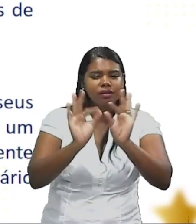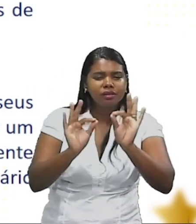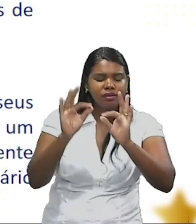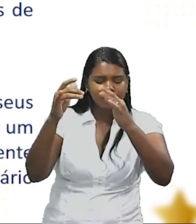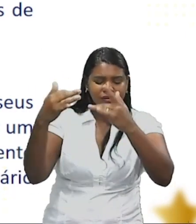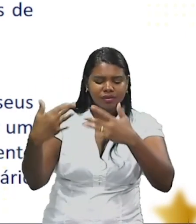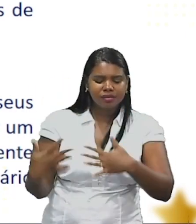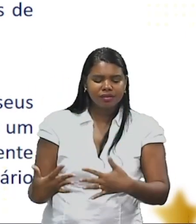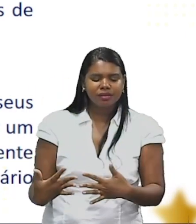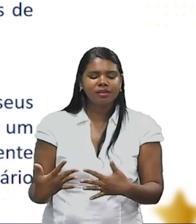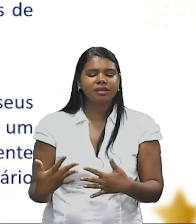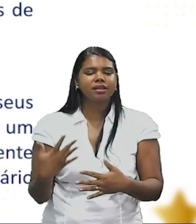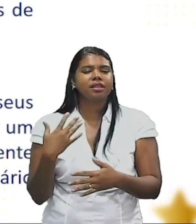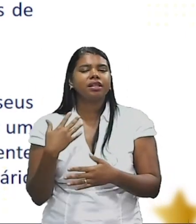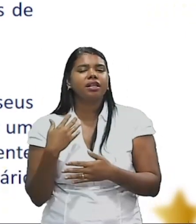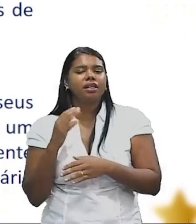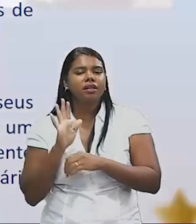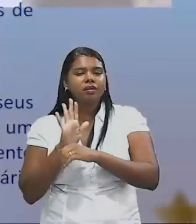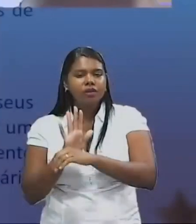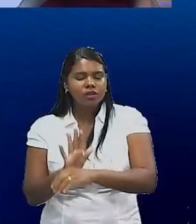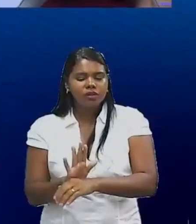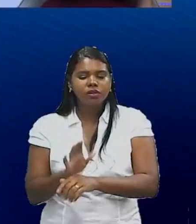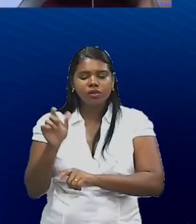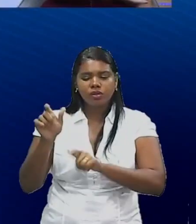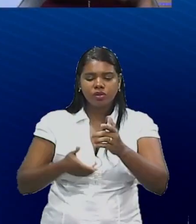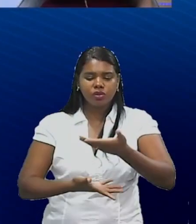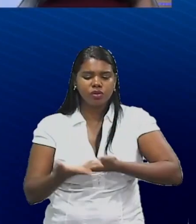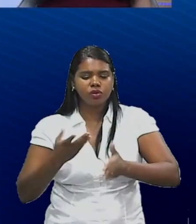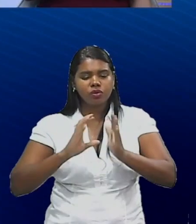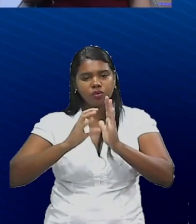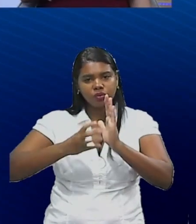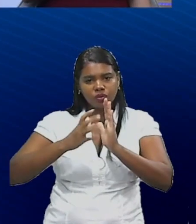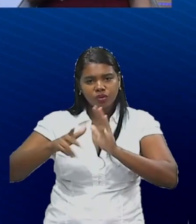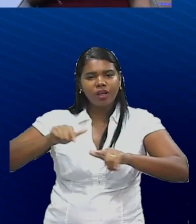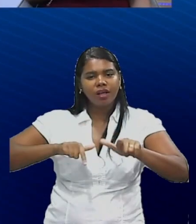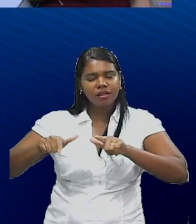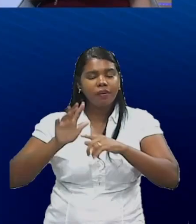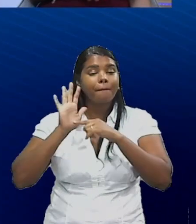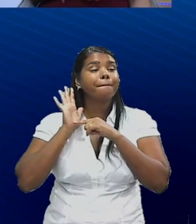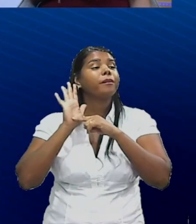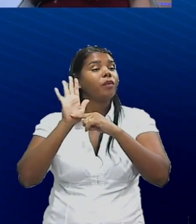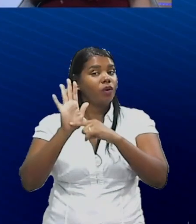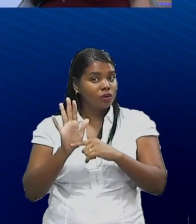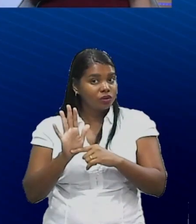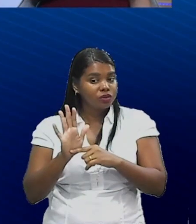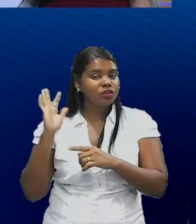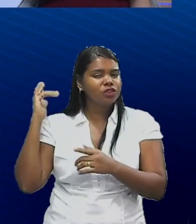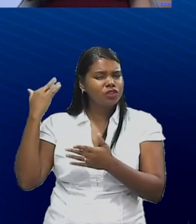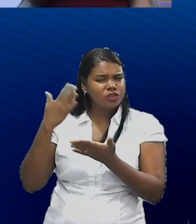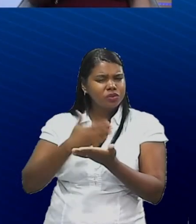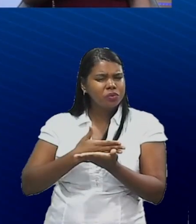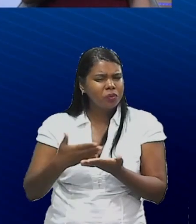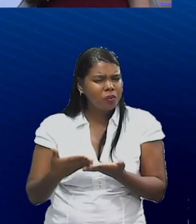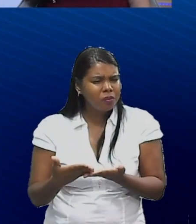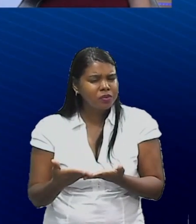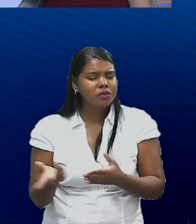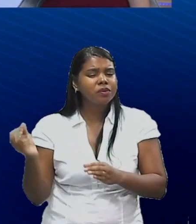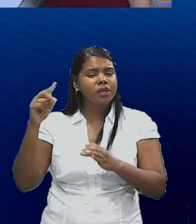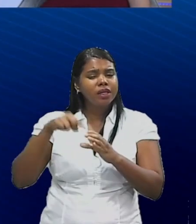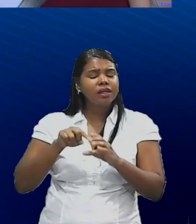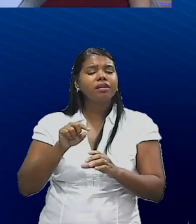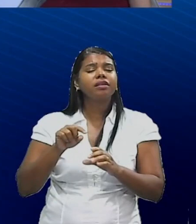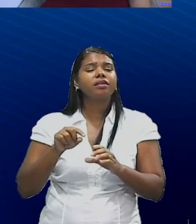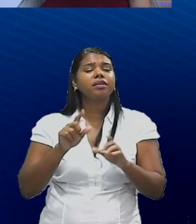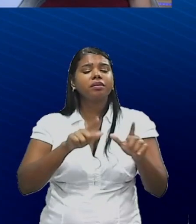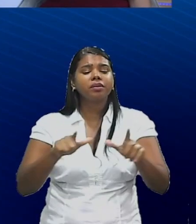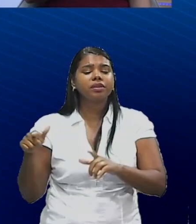né, contando com a ajuda dos próprios funcionários antigos, e mostrar não só a que vem, mas para